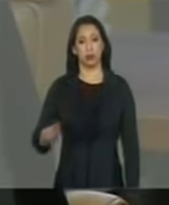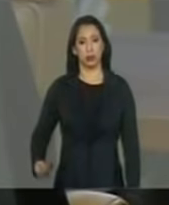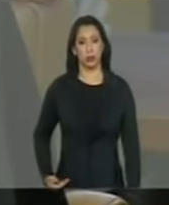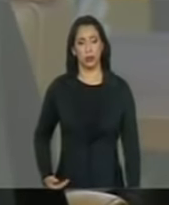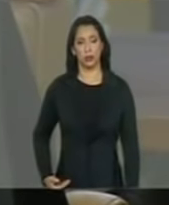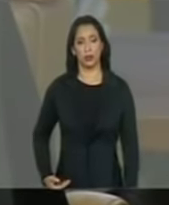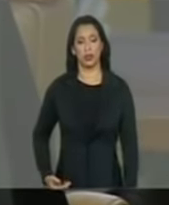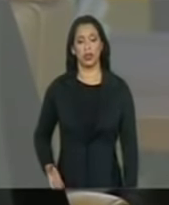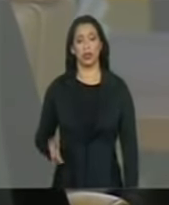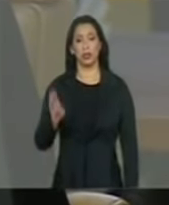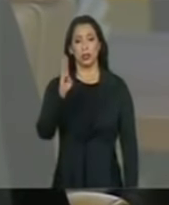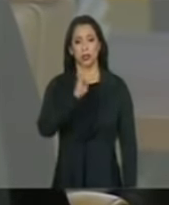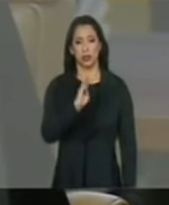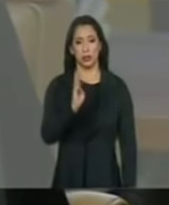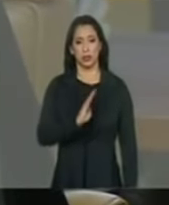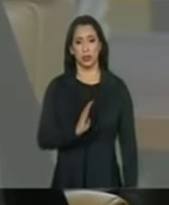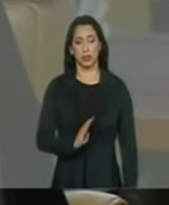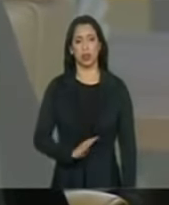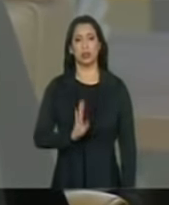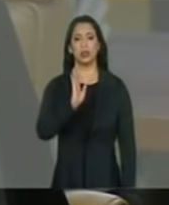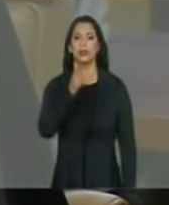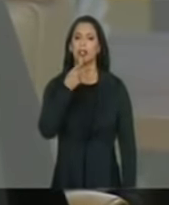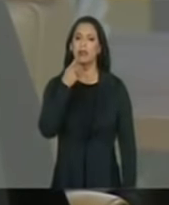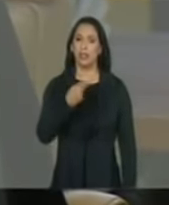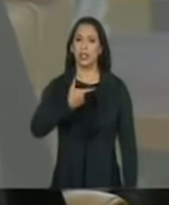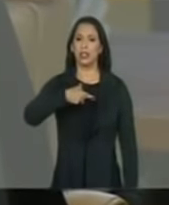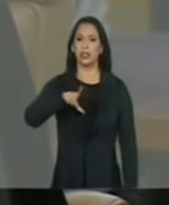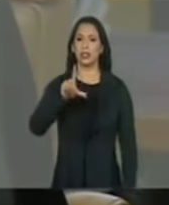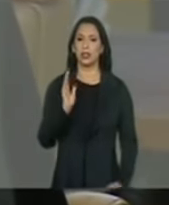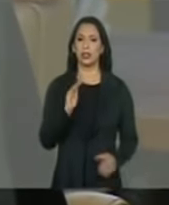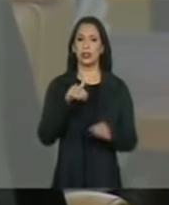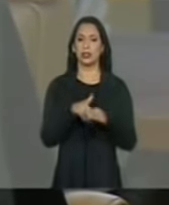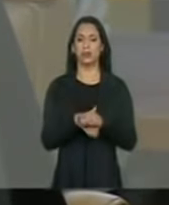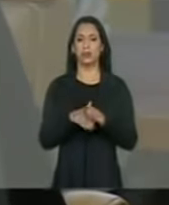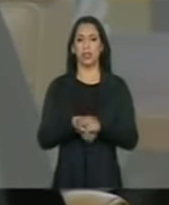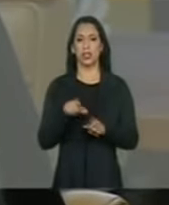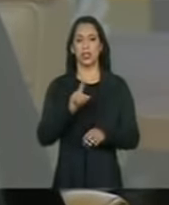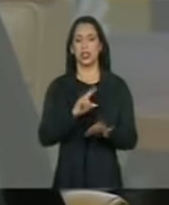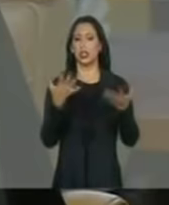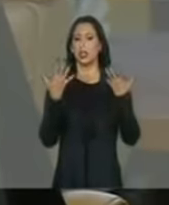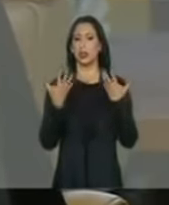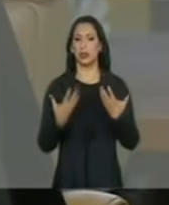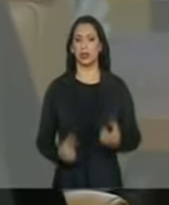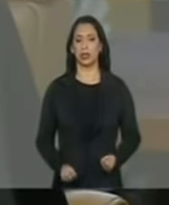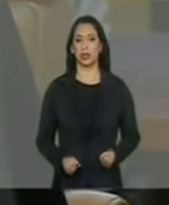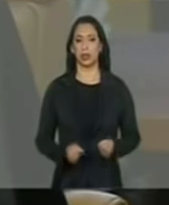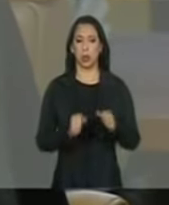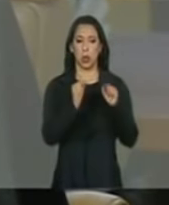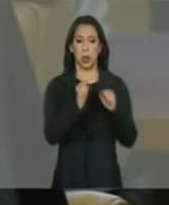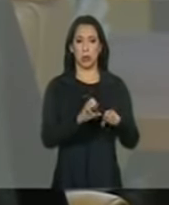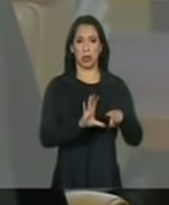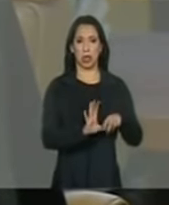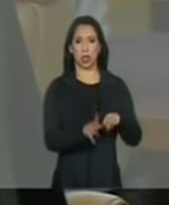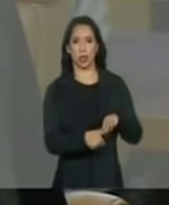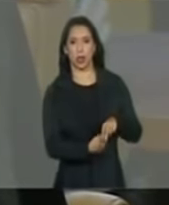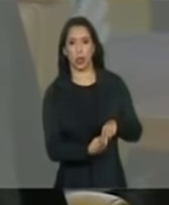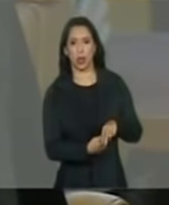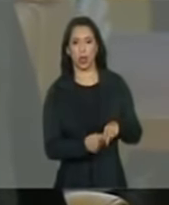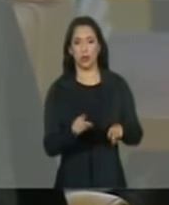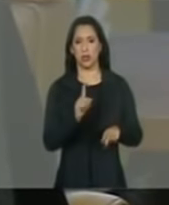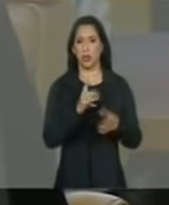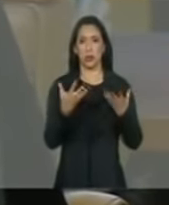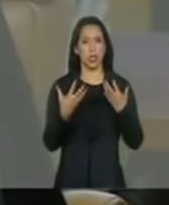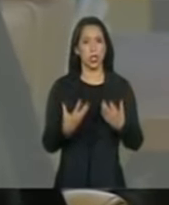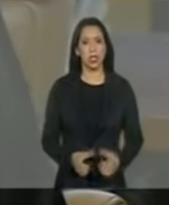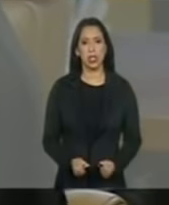tempo sempre tenho dito e volto aqui preferidos que não tolera o poder que corrompe nem admite o poder